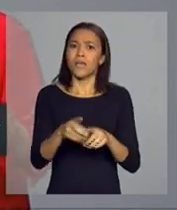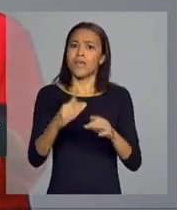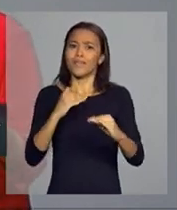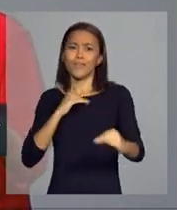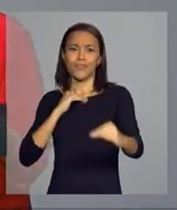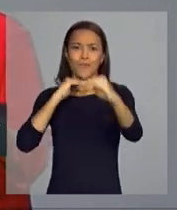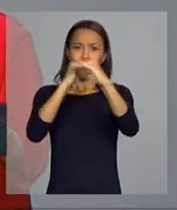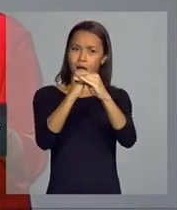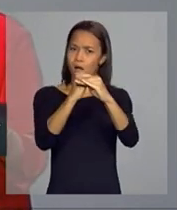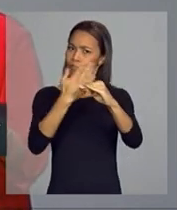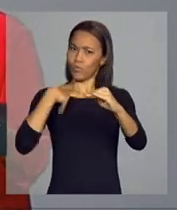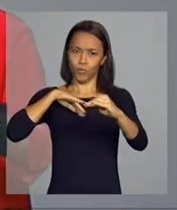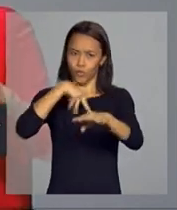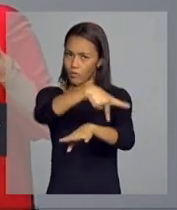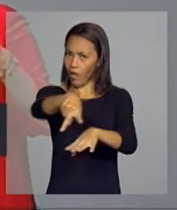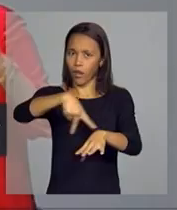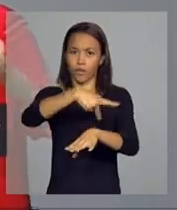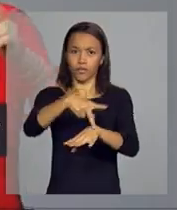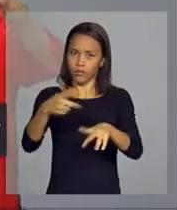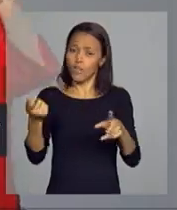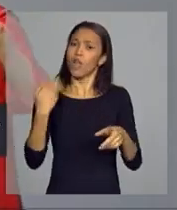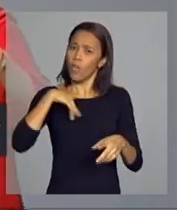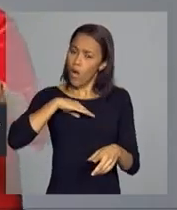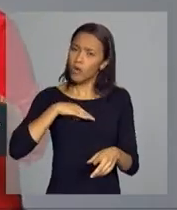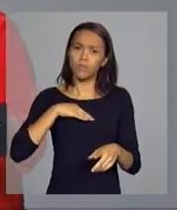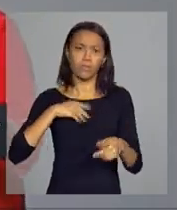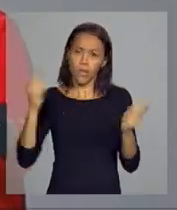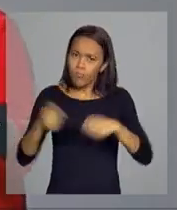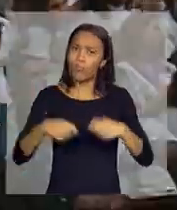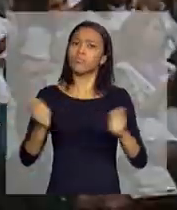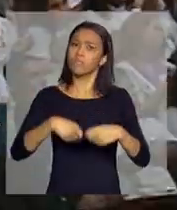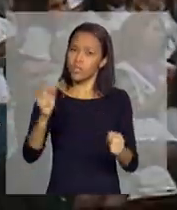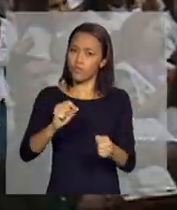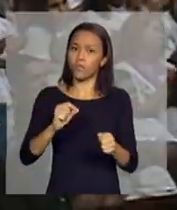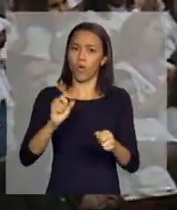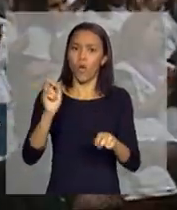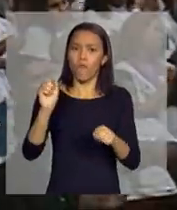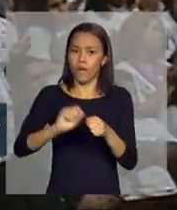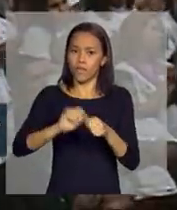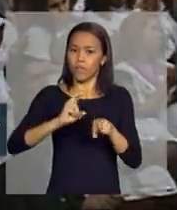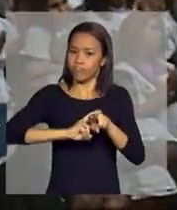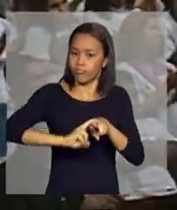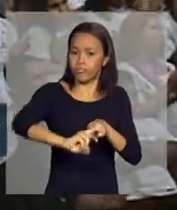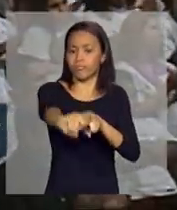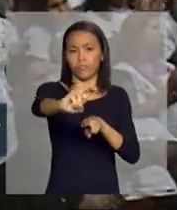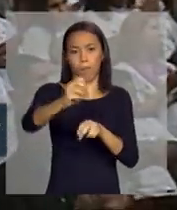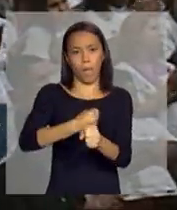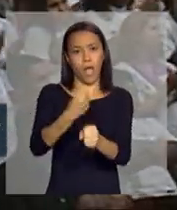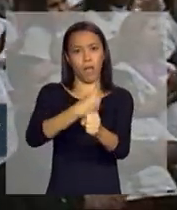altura do nosso país. Nosso país tem todas as condições de ter metrô.